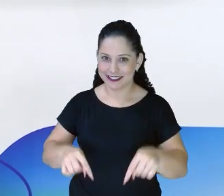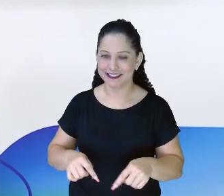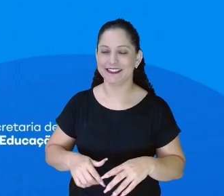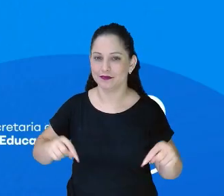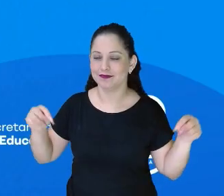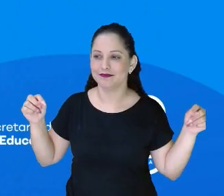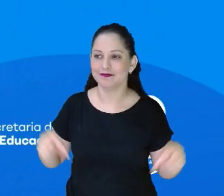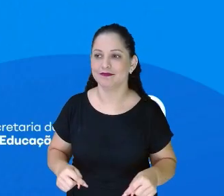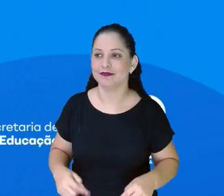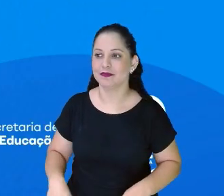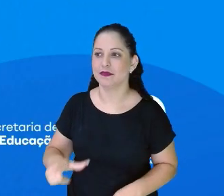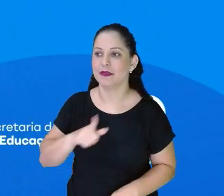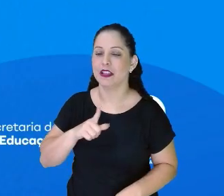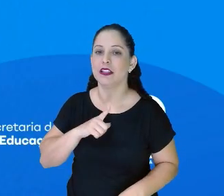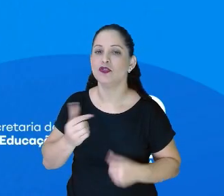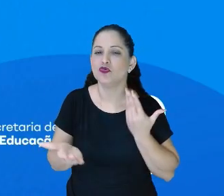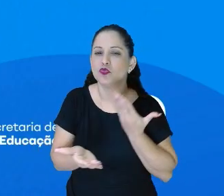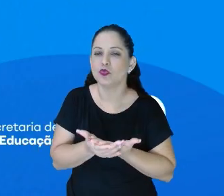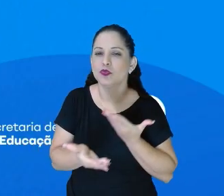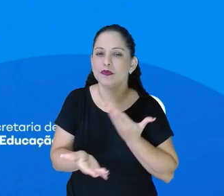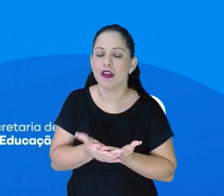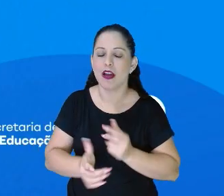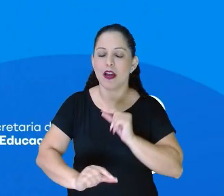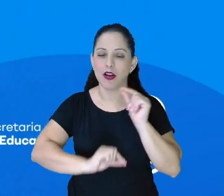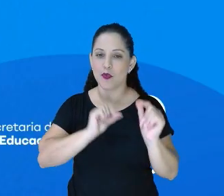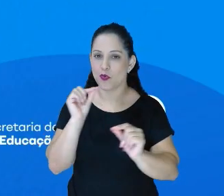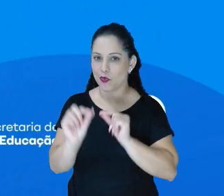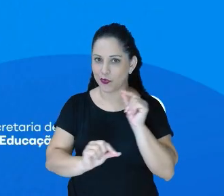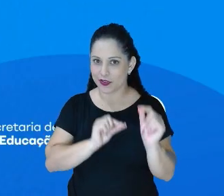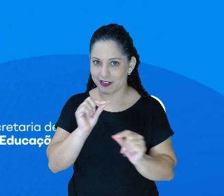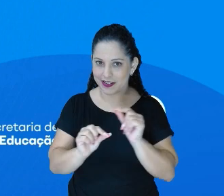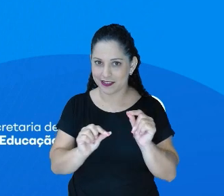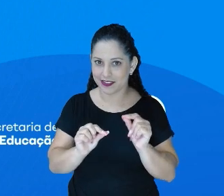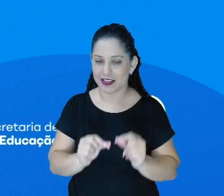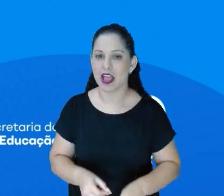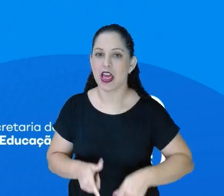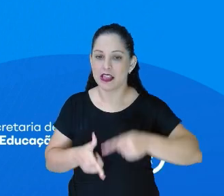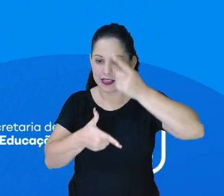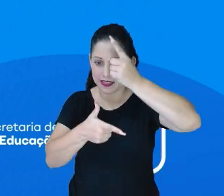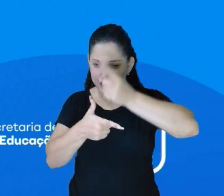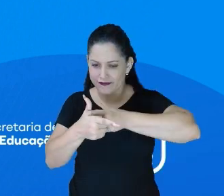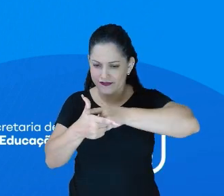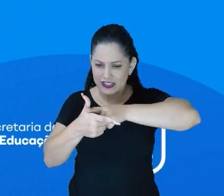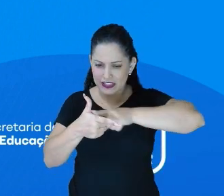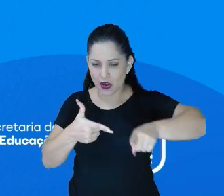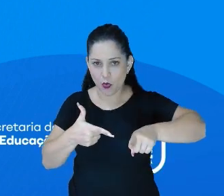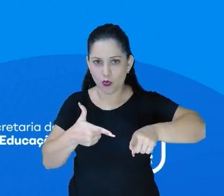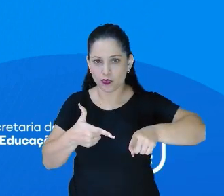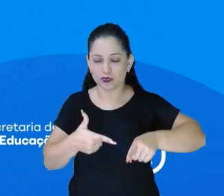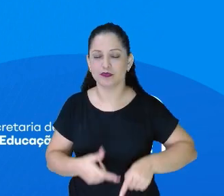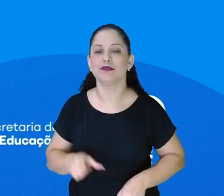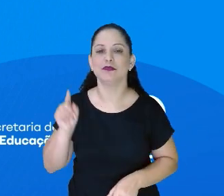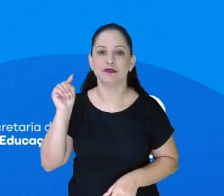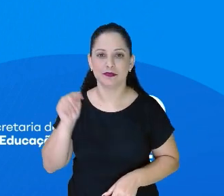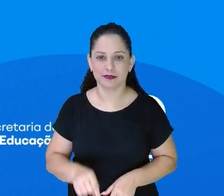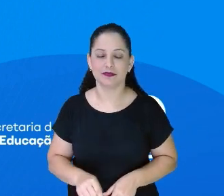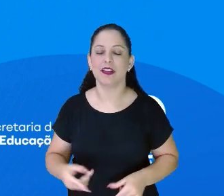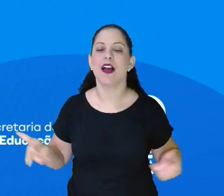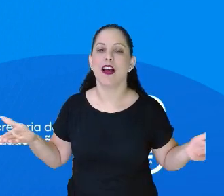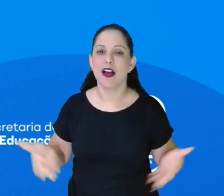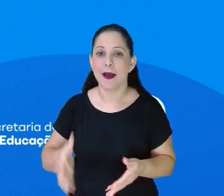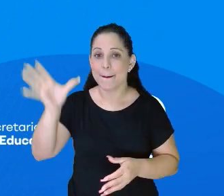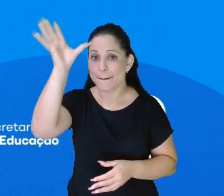aula. Conversar um pouco sobre divisão. Vamos aprender a